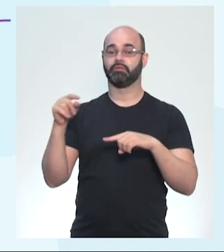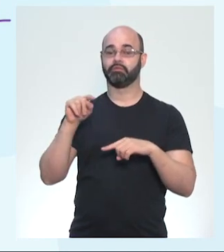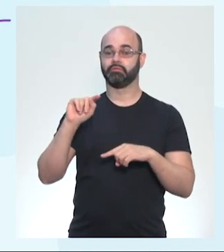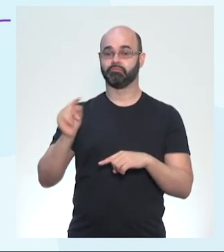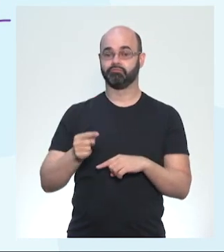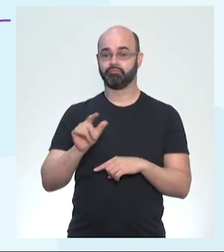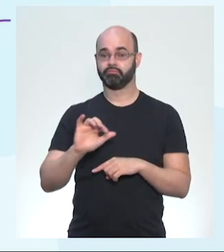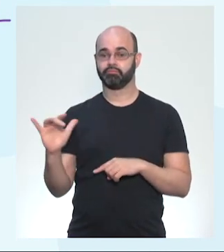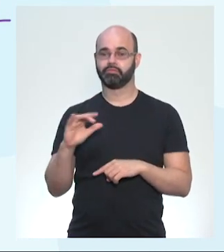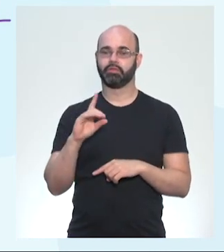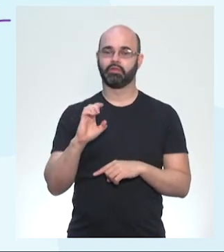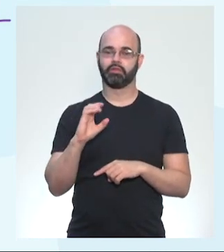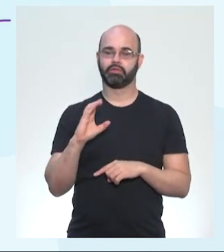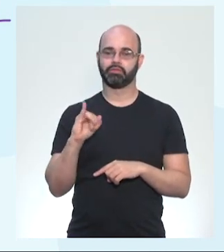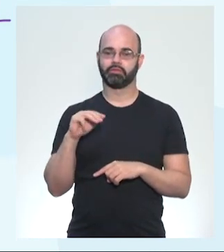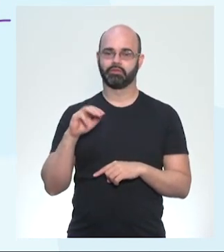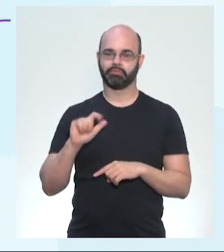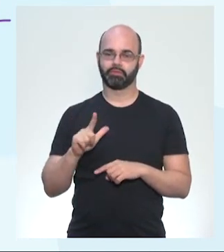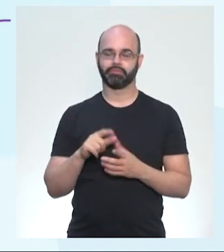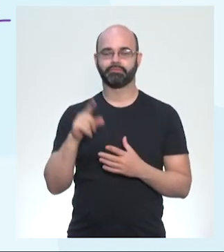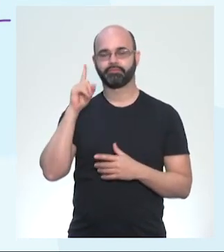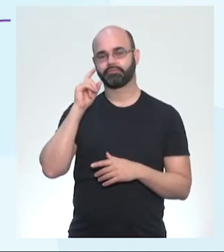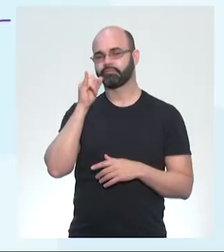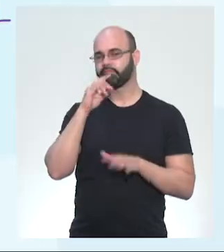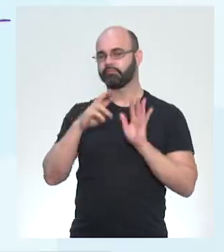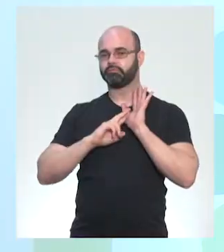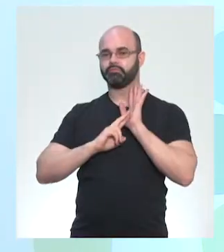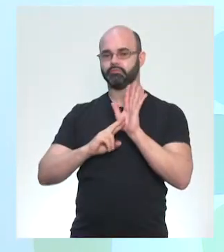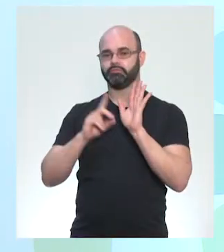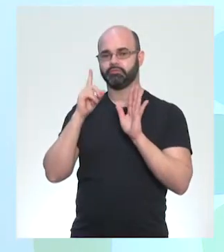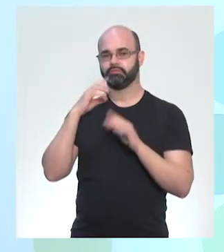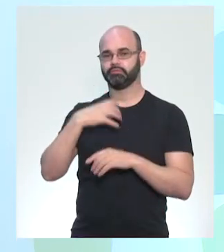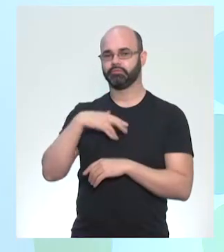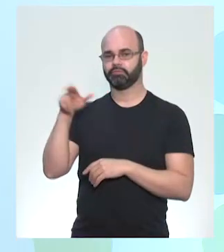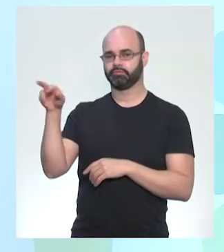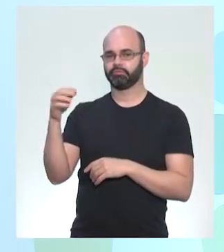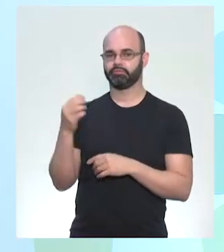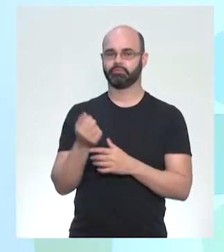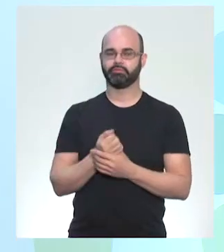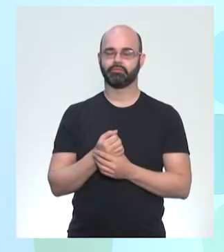aqui a nossa fraçãozinha, a nossa divisão, desculpe, ficaria assim, né?